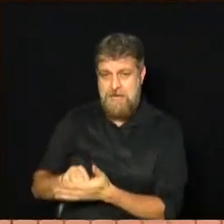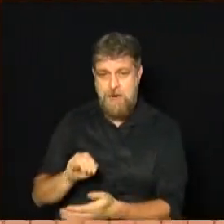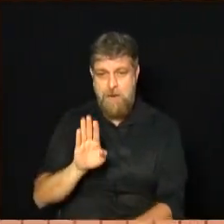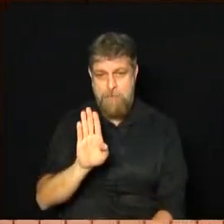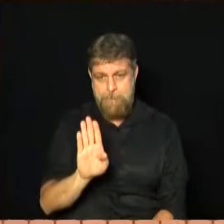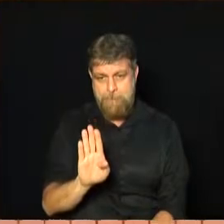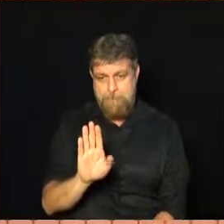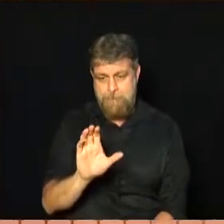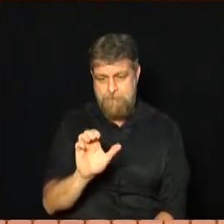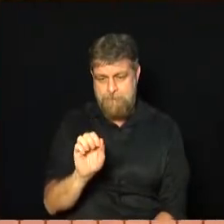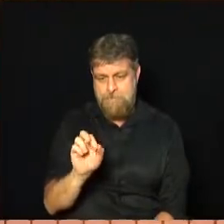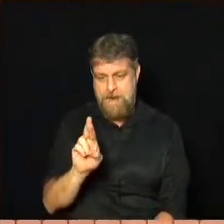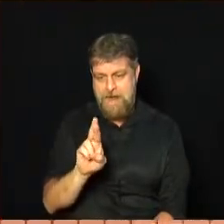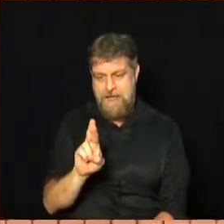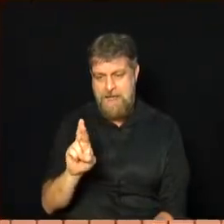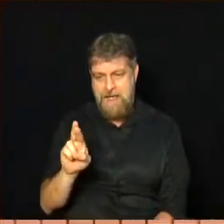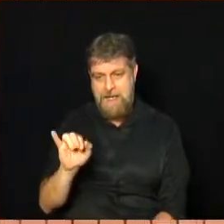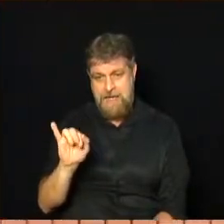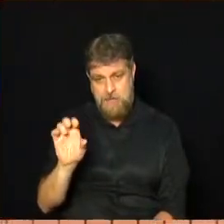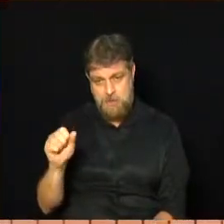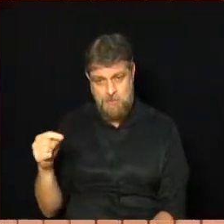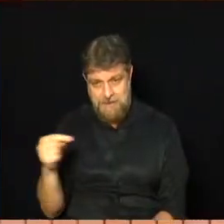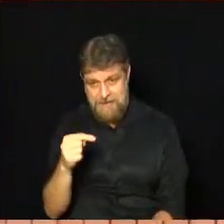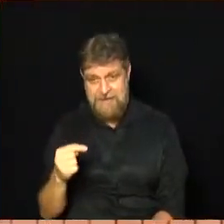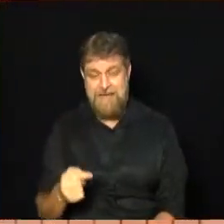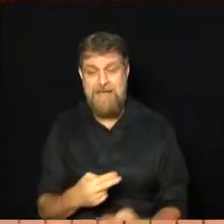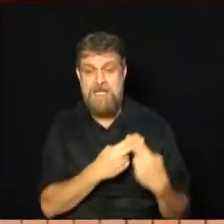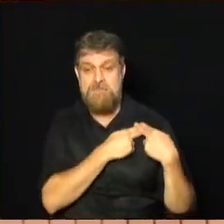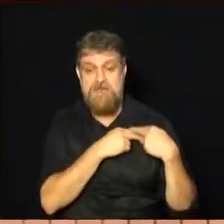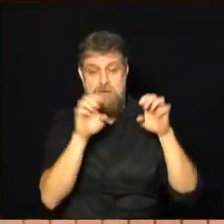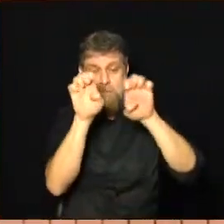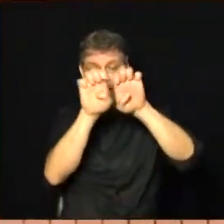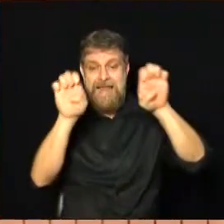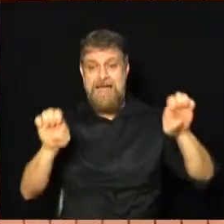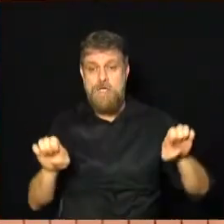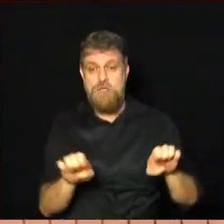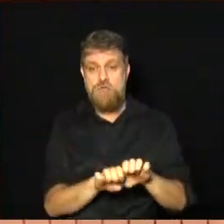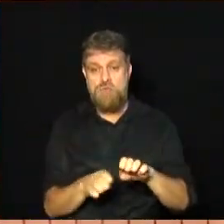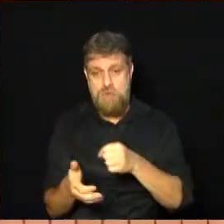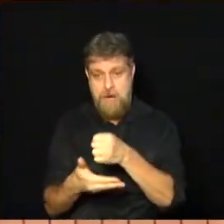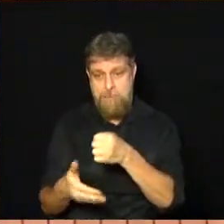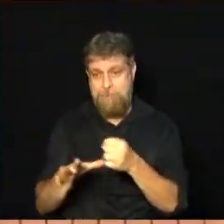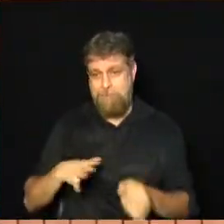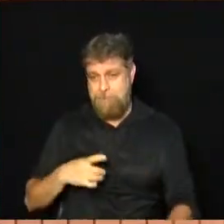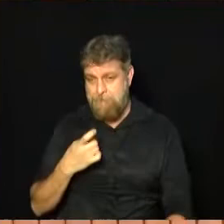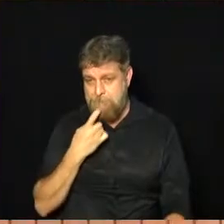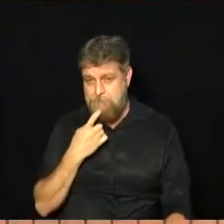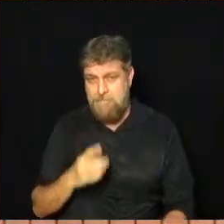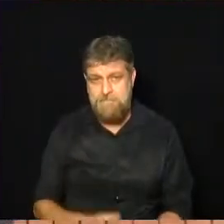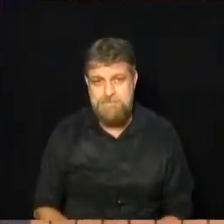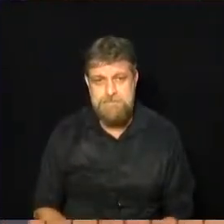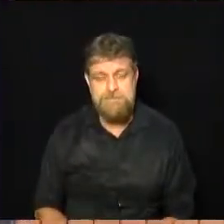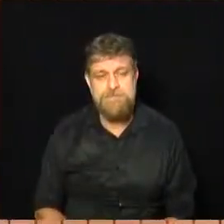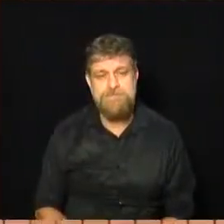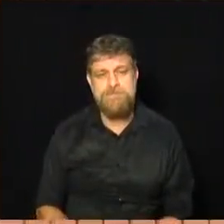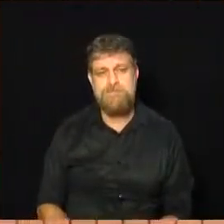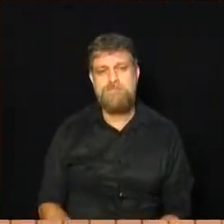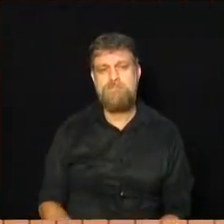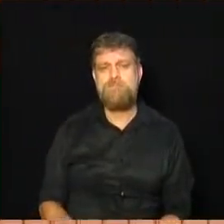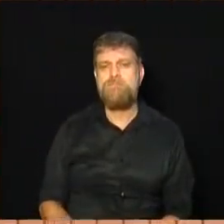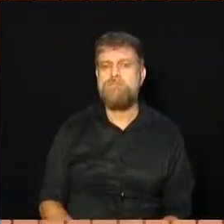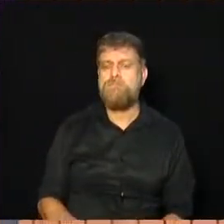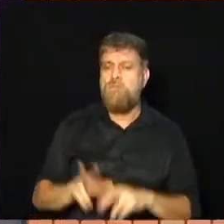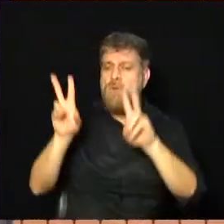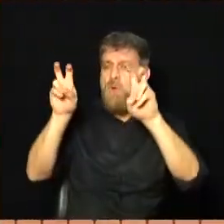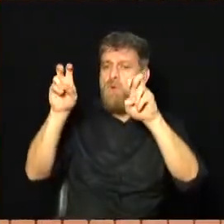Barreiro, ele que é secretário de Infraestrutura. Secretário, por gentileza, aqui do lado esquerdo. Secretário, a respeito